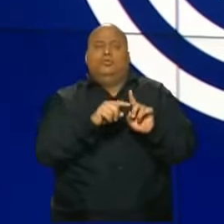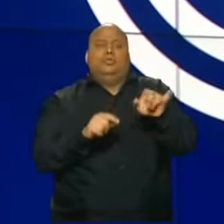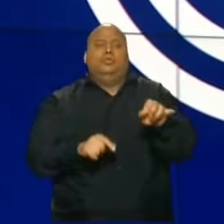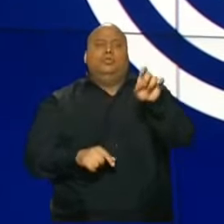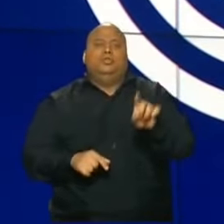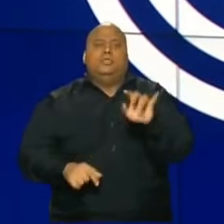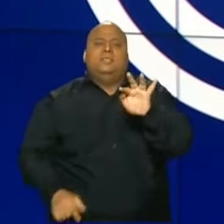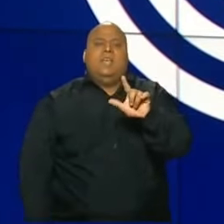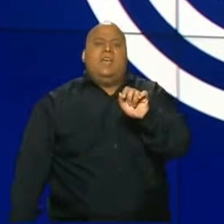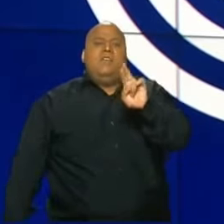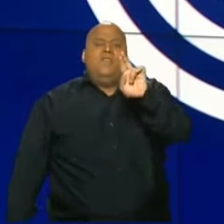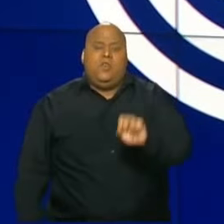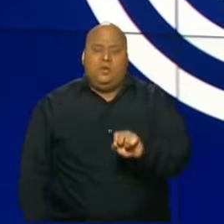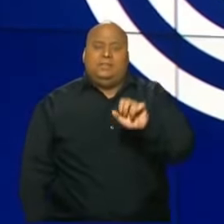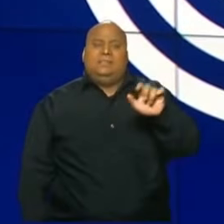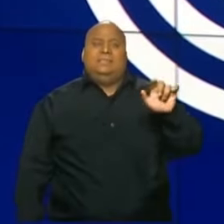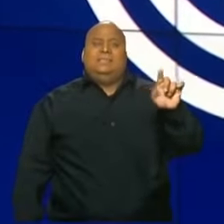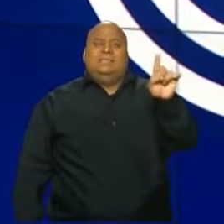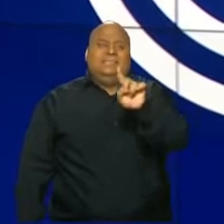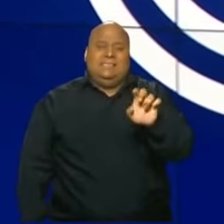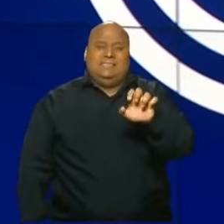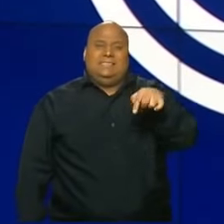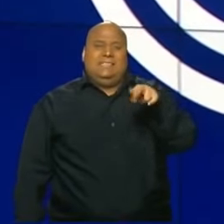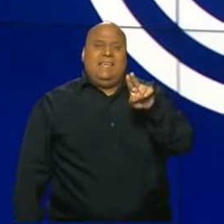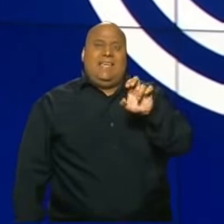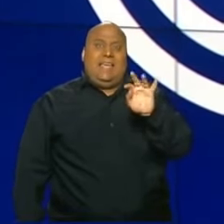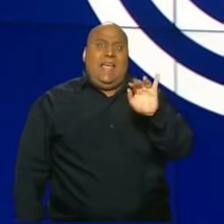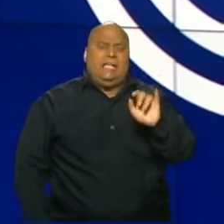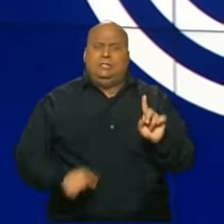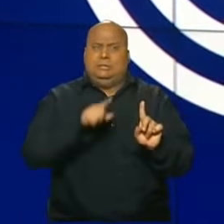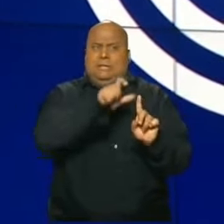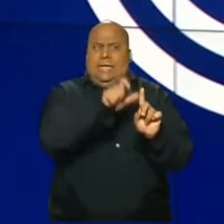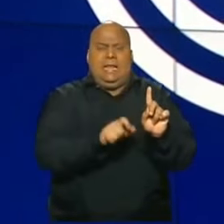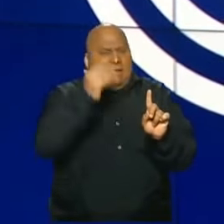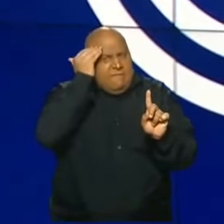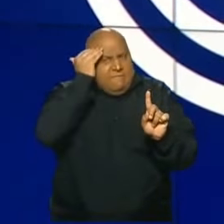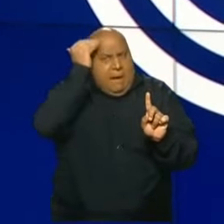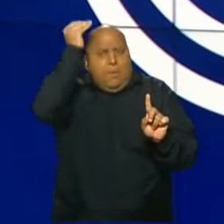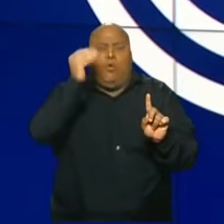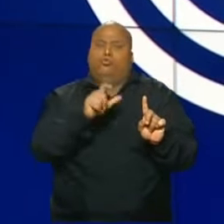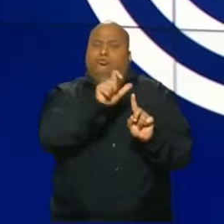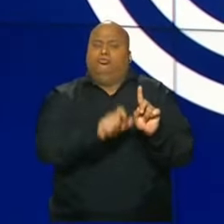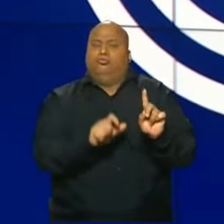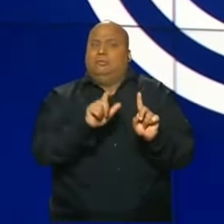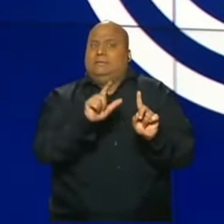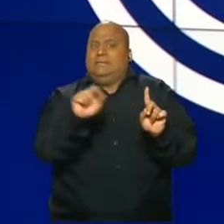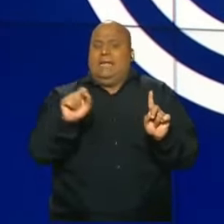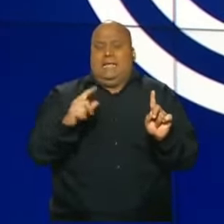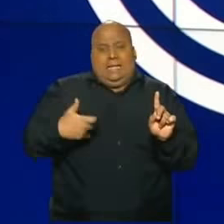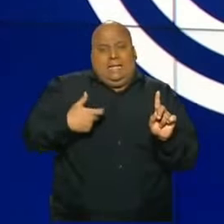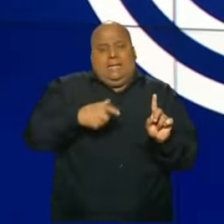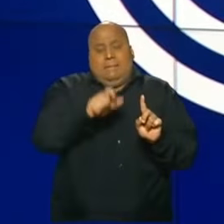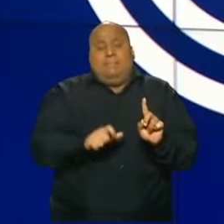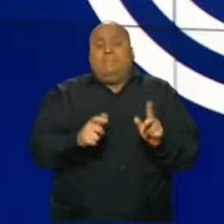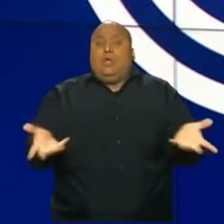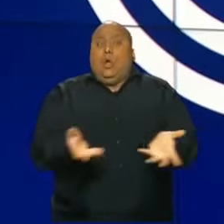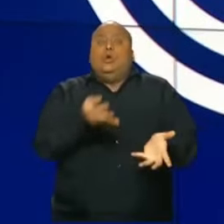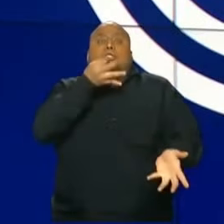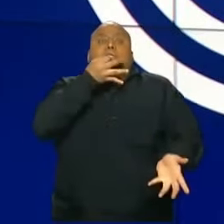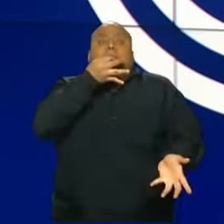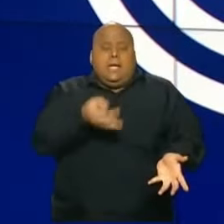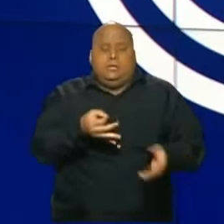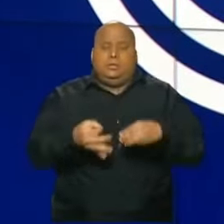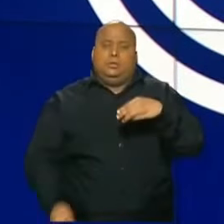José Flores de Jesus, o Zequete, que o fizeram imortal. Esse compositor centenário foi celebrado pela Rádio MEC